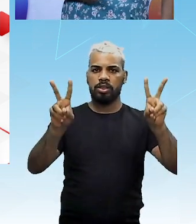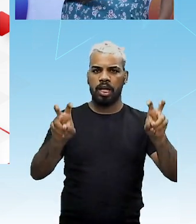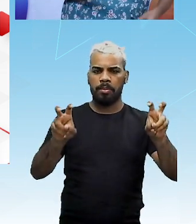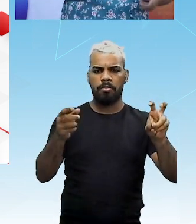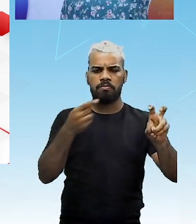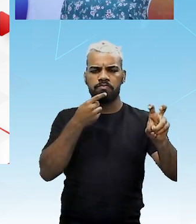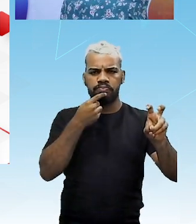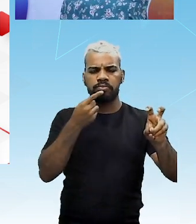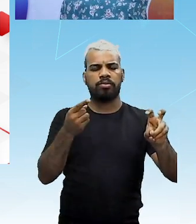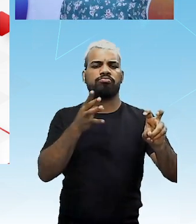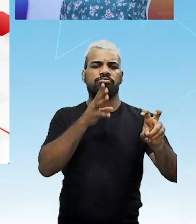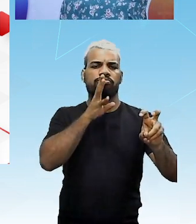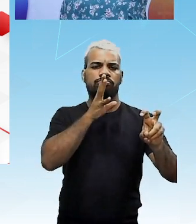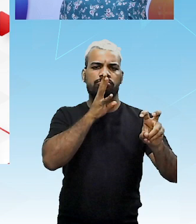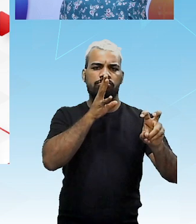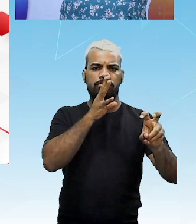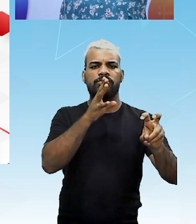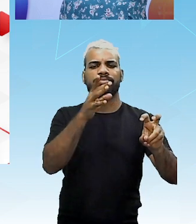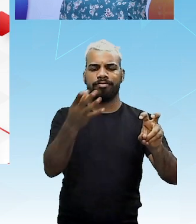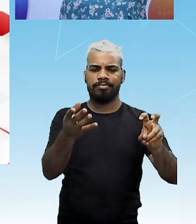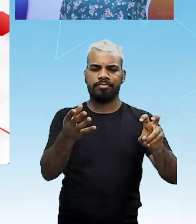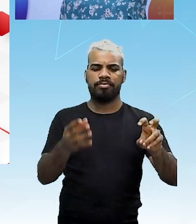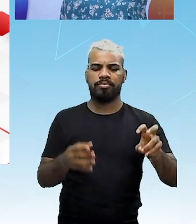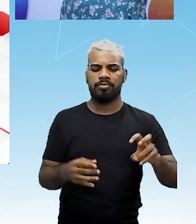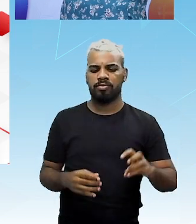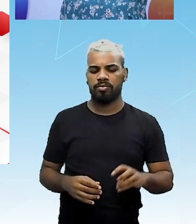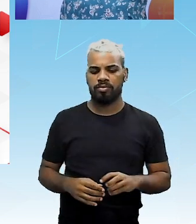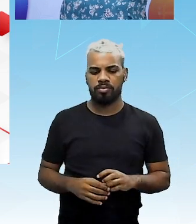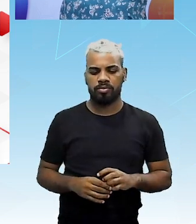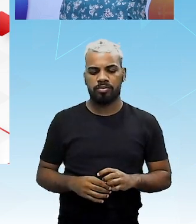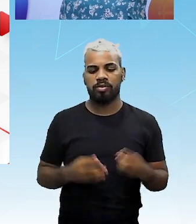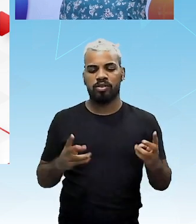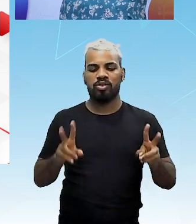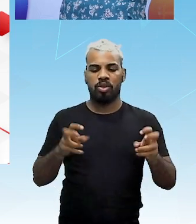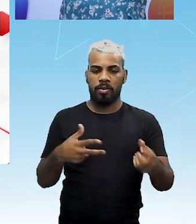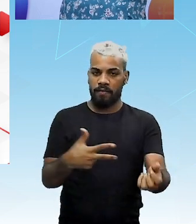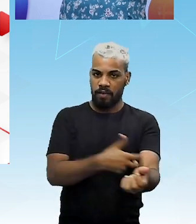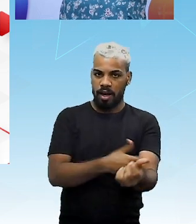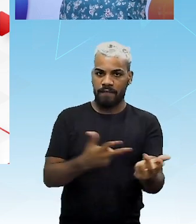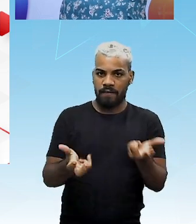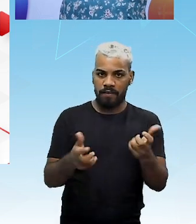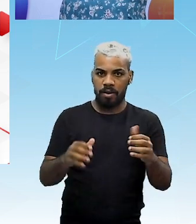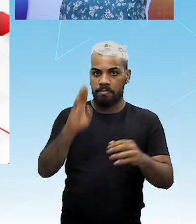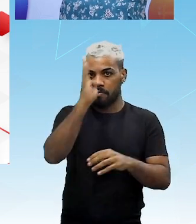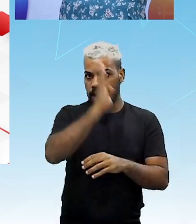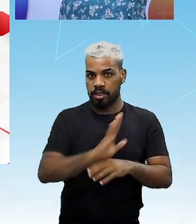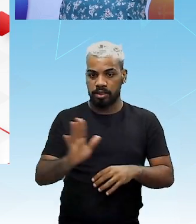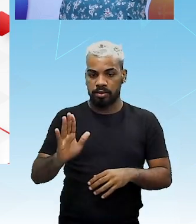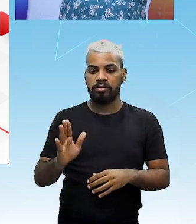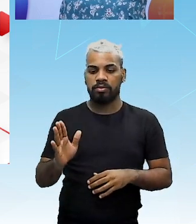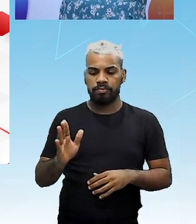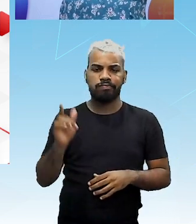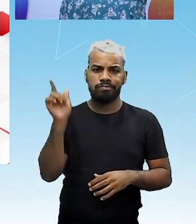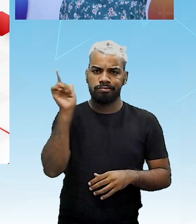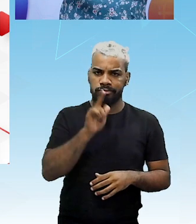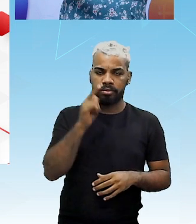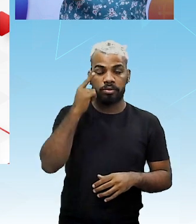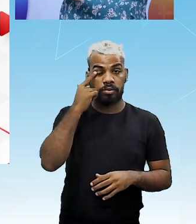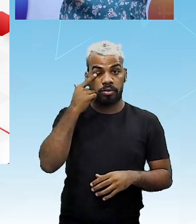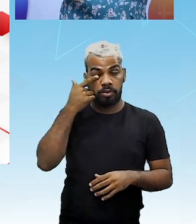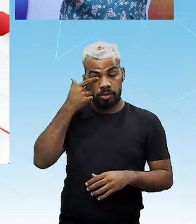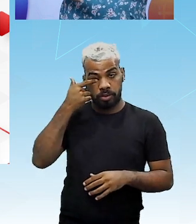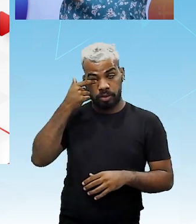atual, lógico, que graças à campanha de vacinação, né? O Brasil sempre foi pioneiro nisso.